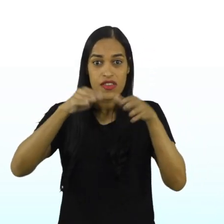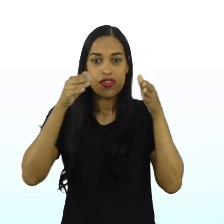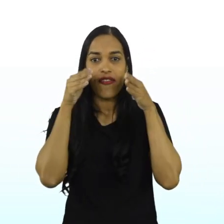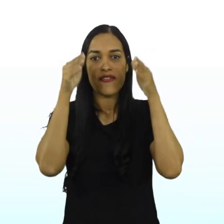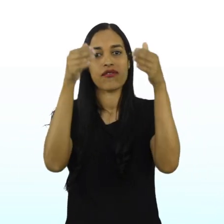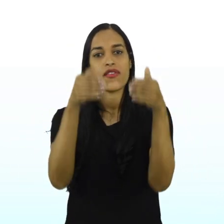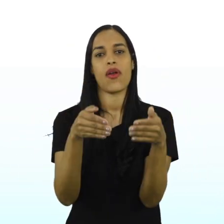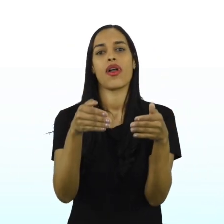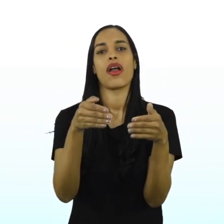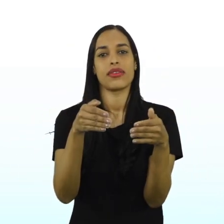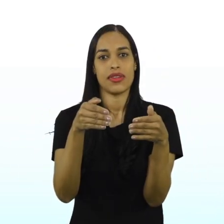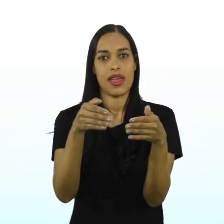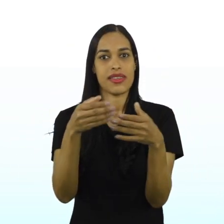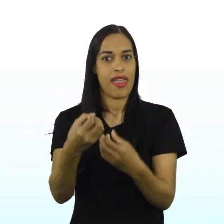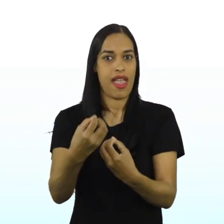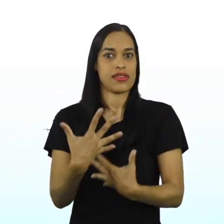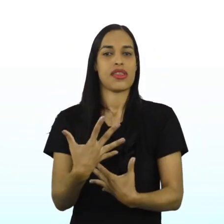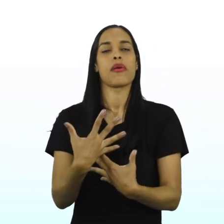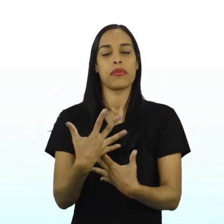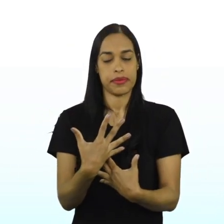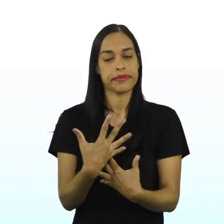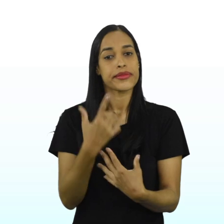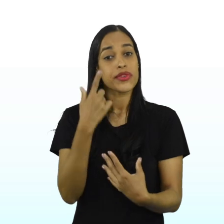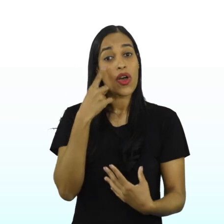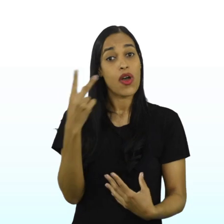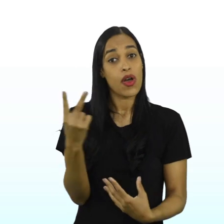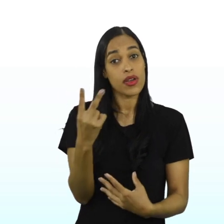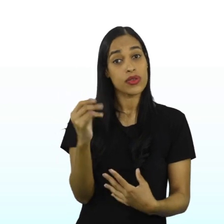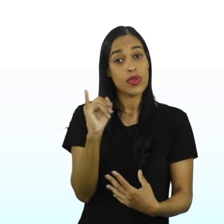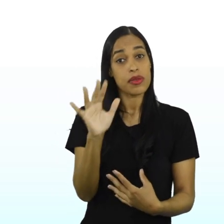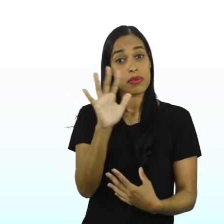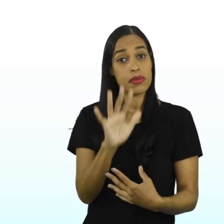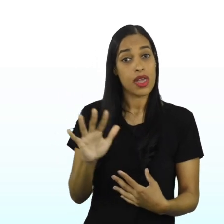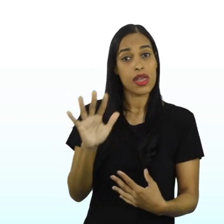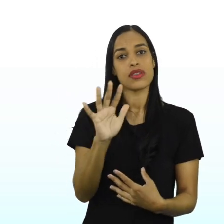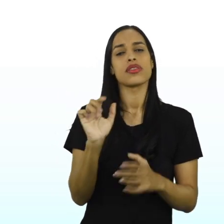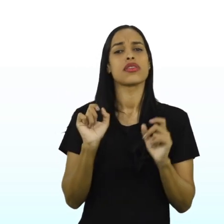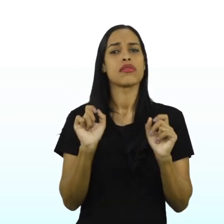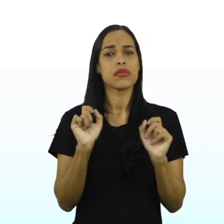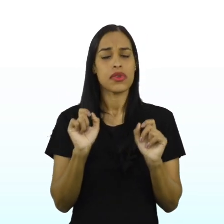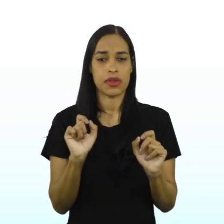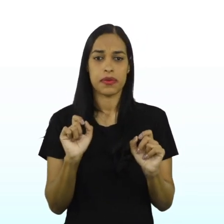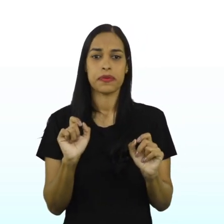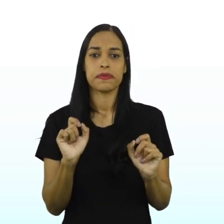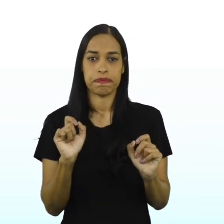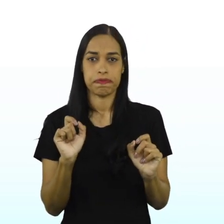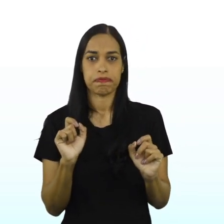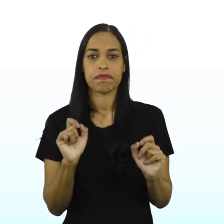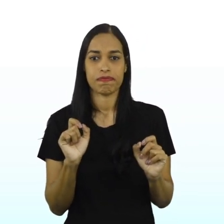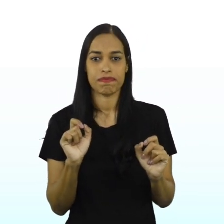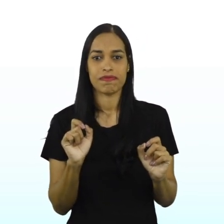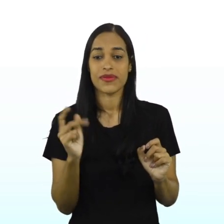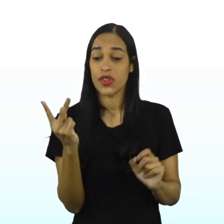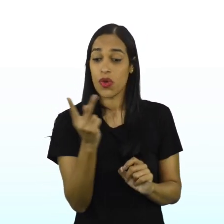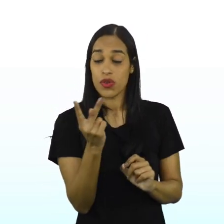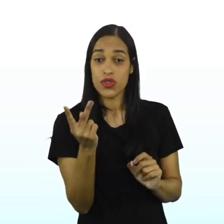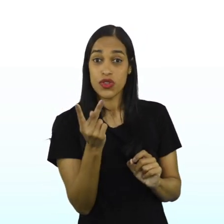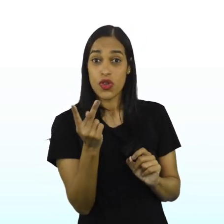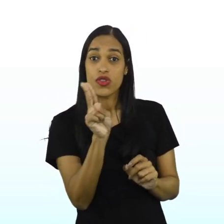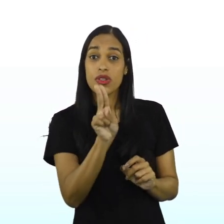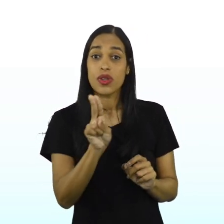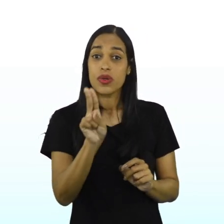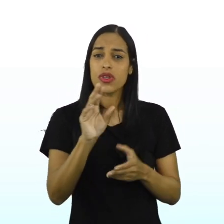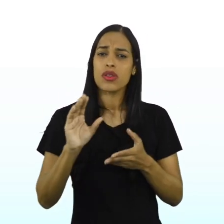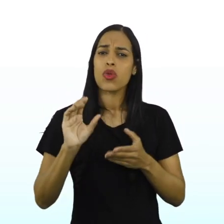canal. Essa imagem aí mostra exatamente o recurso que os interlocutores